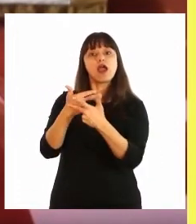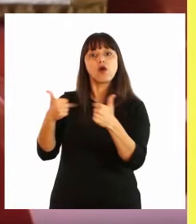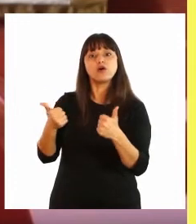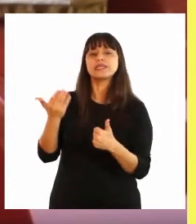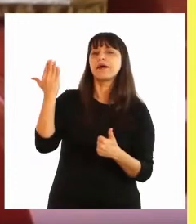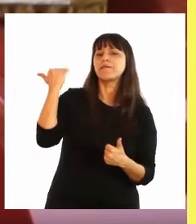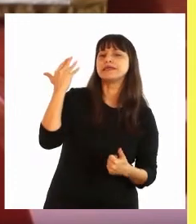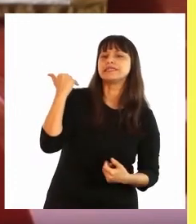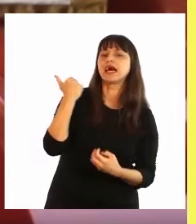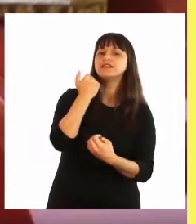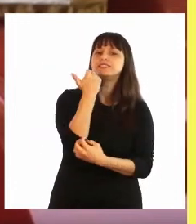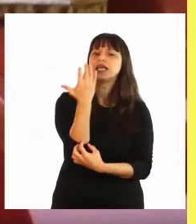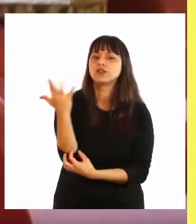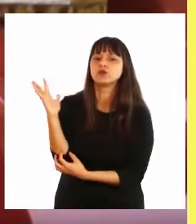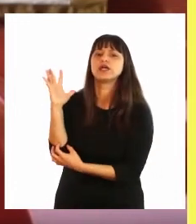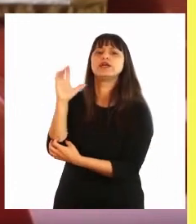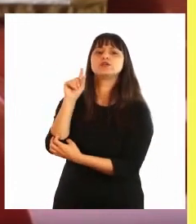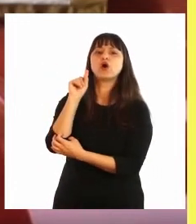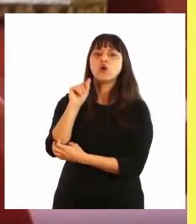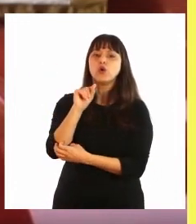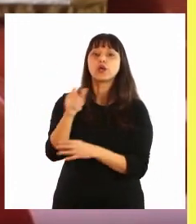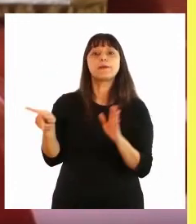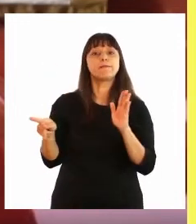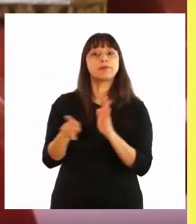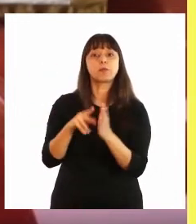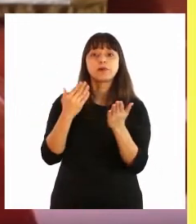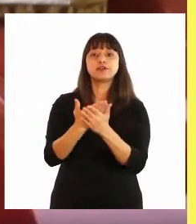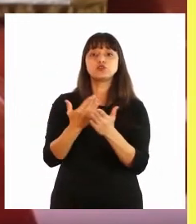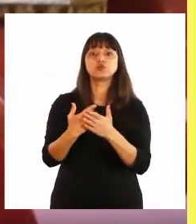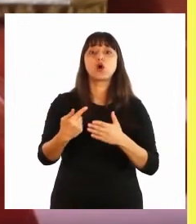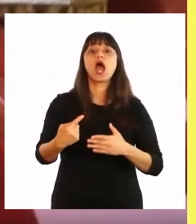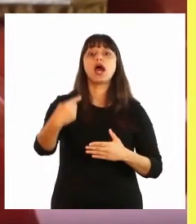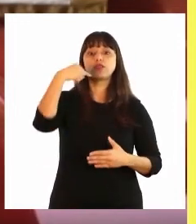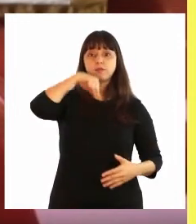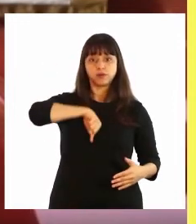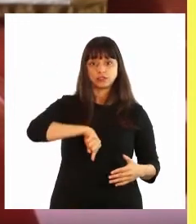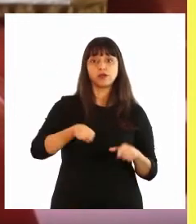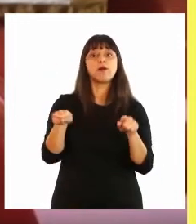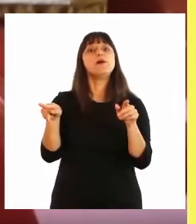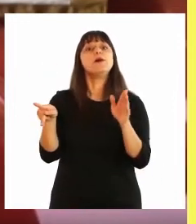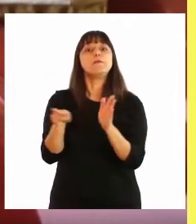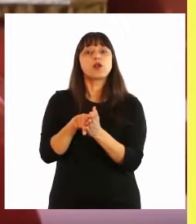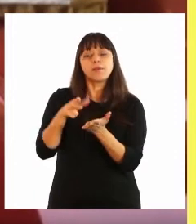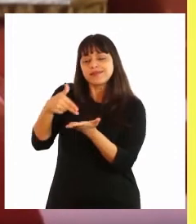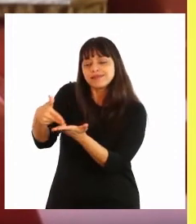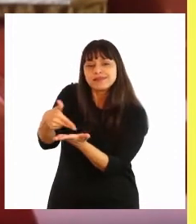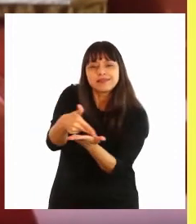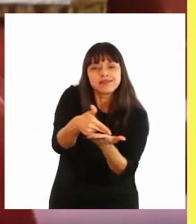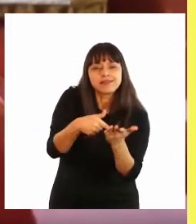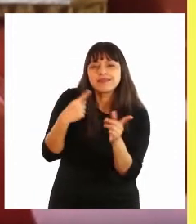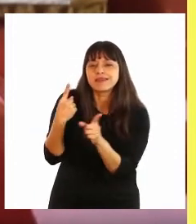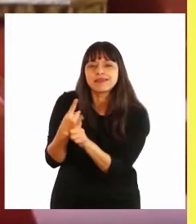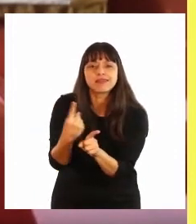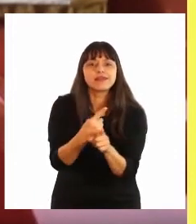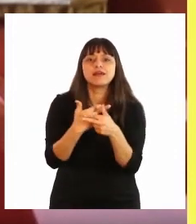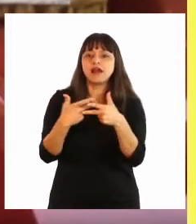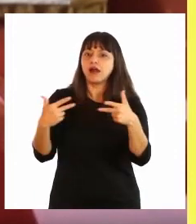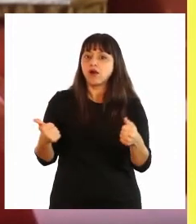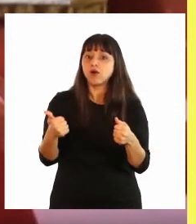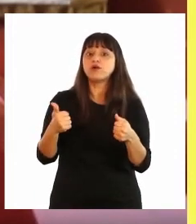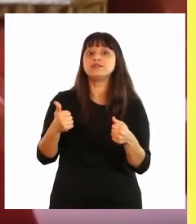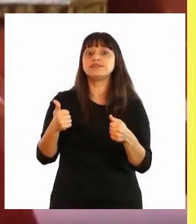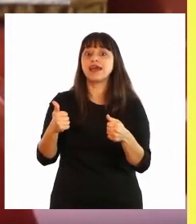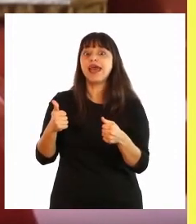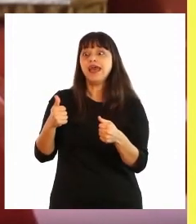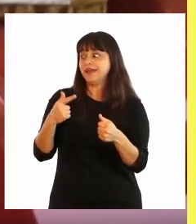da natureza, da antropologia, da arqueologia, e enquanto arte contemporânea fala sobre as contemporaneidades do